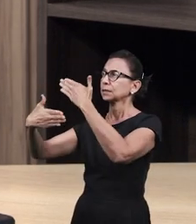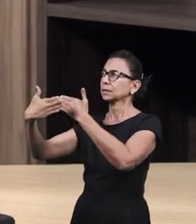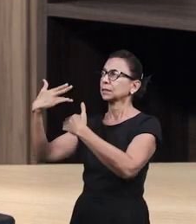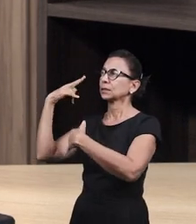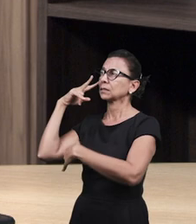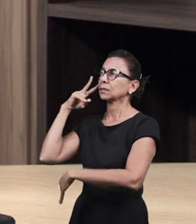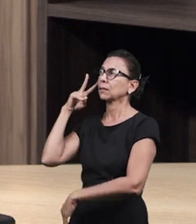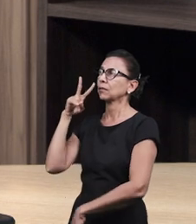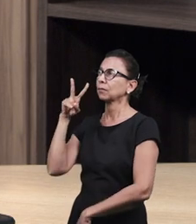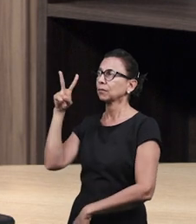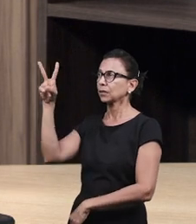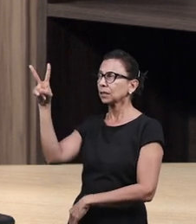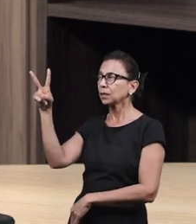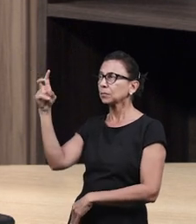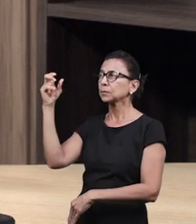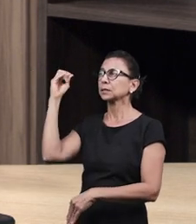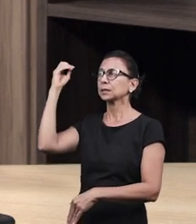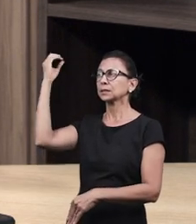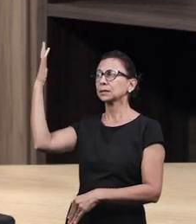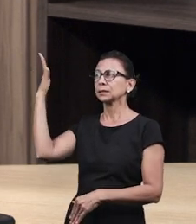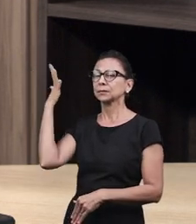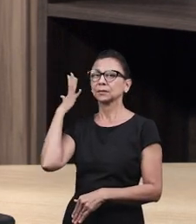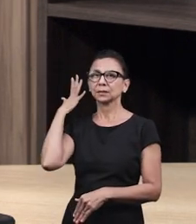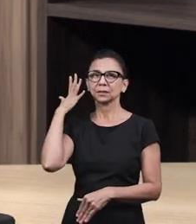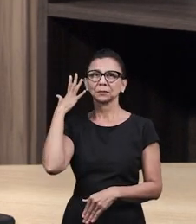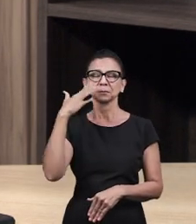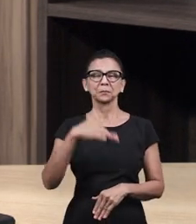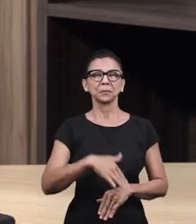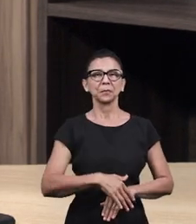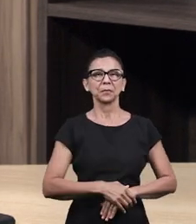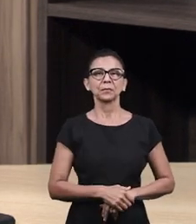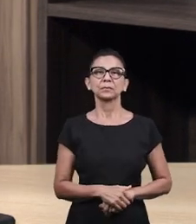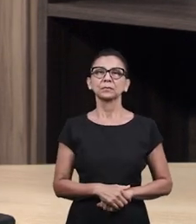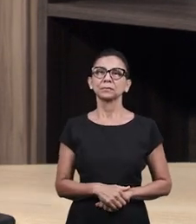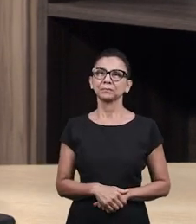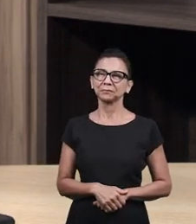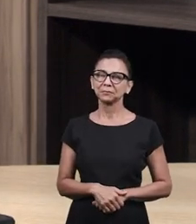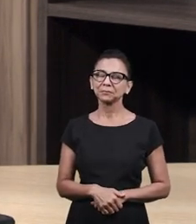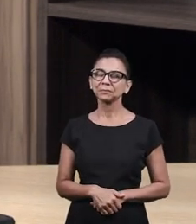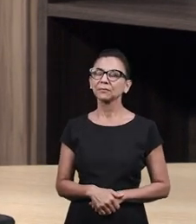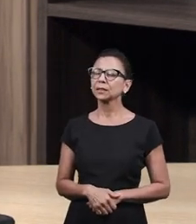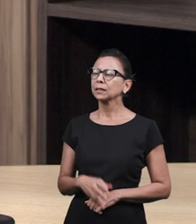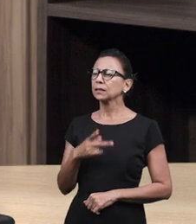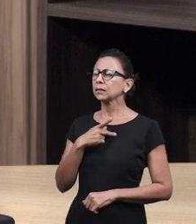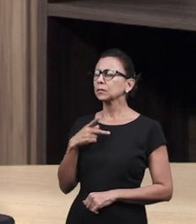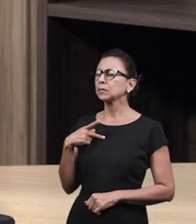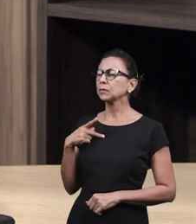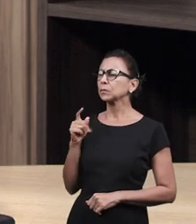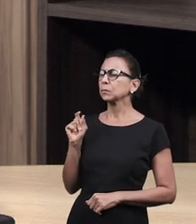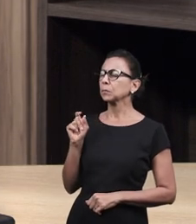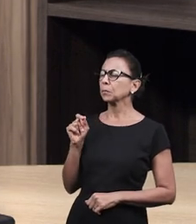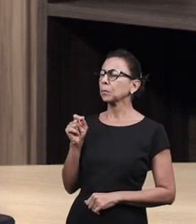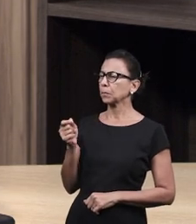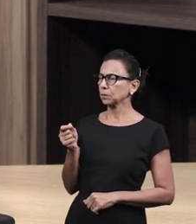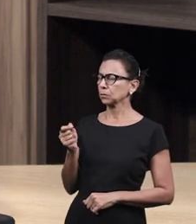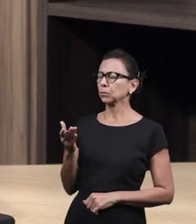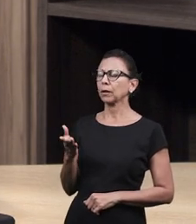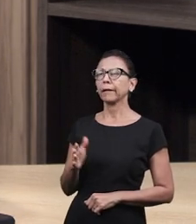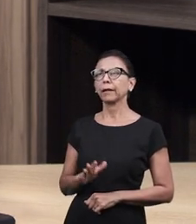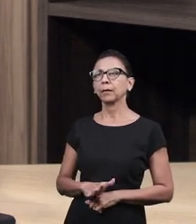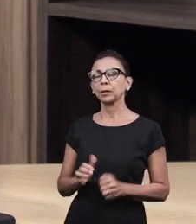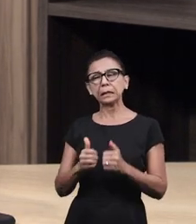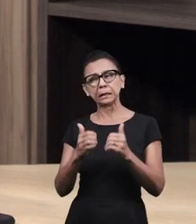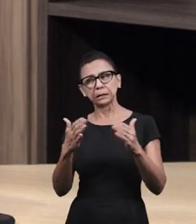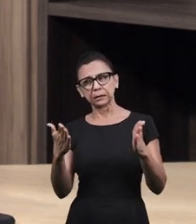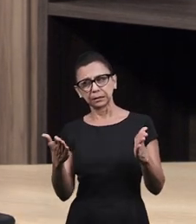luz veremos a luz. Pastor Antônio Carlos, como introdução a essa